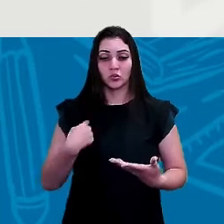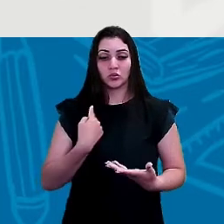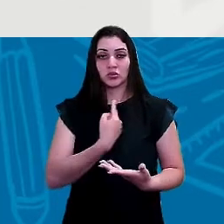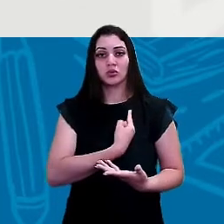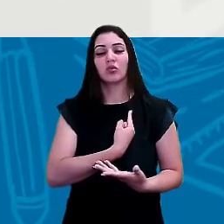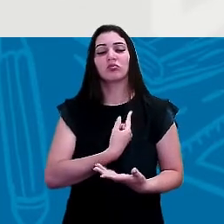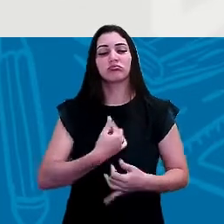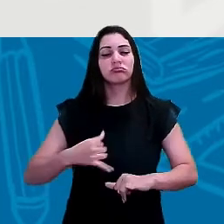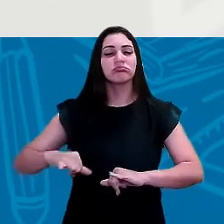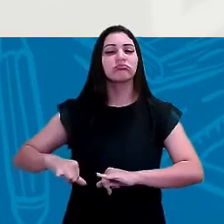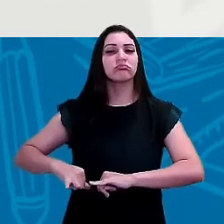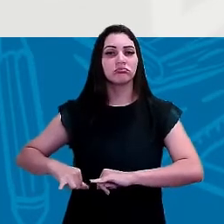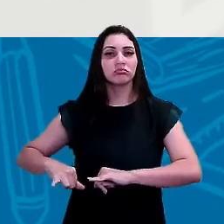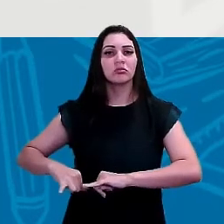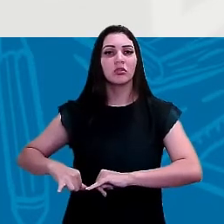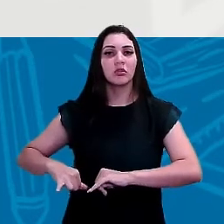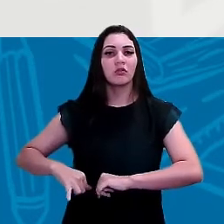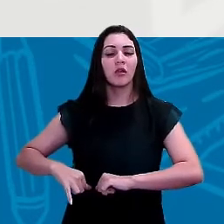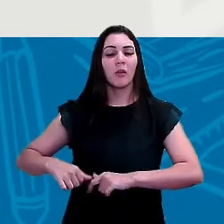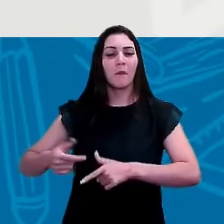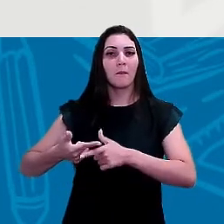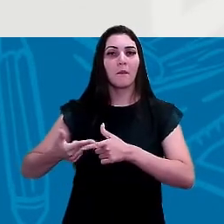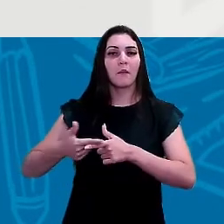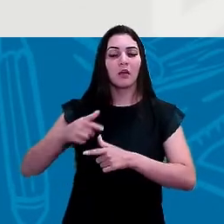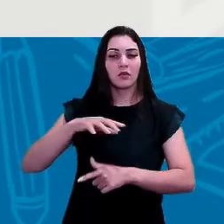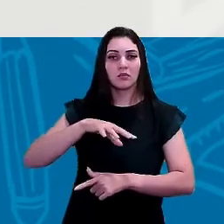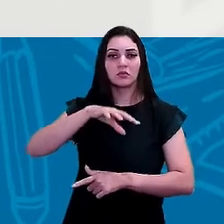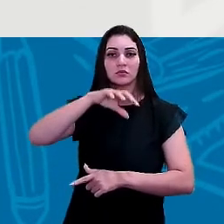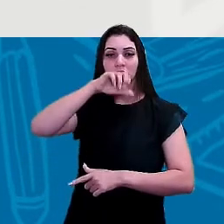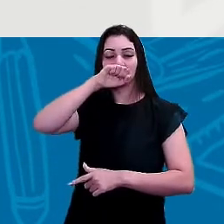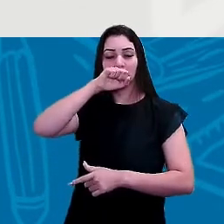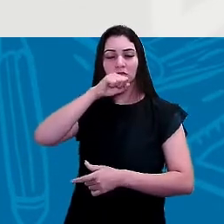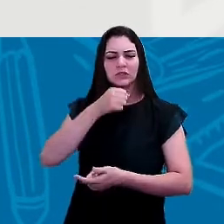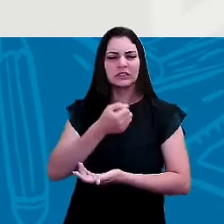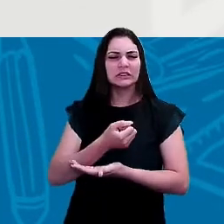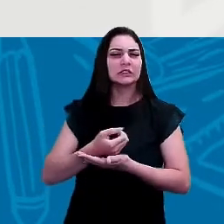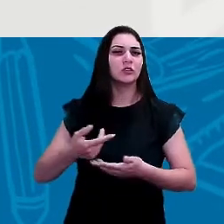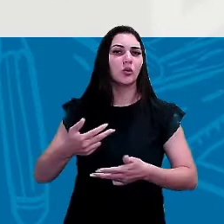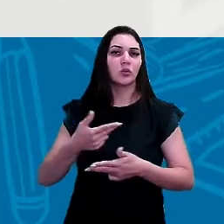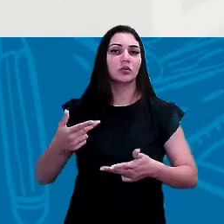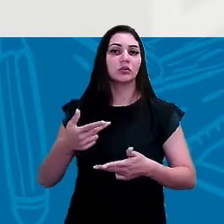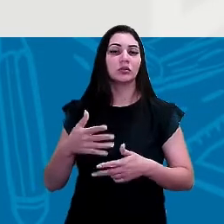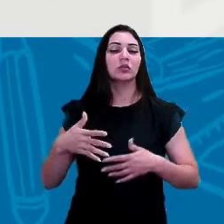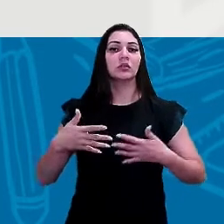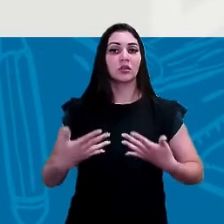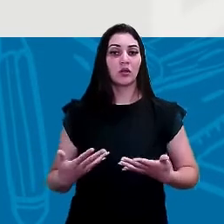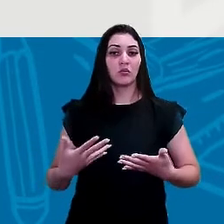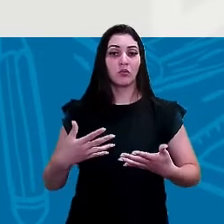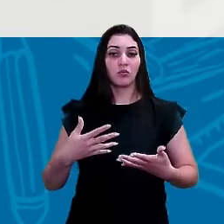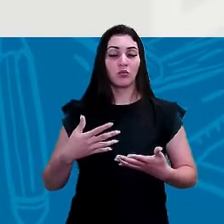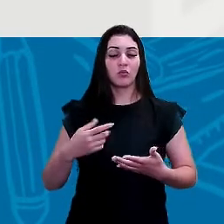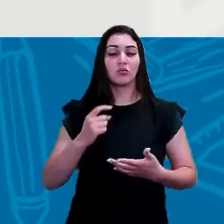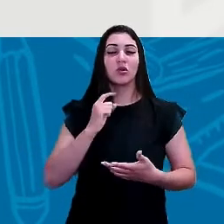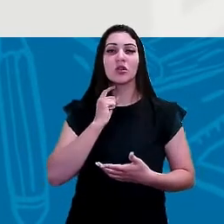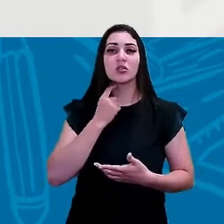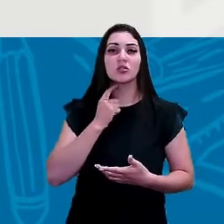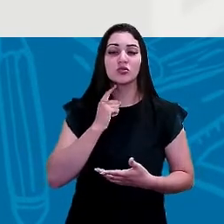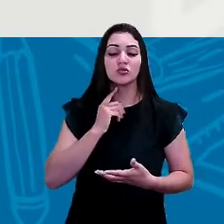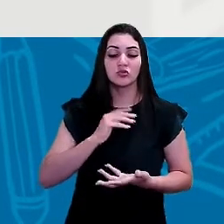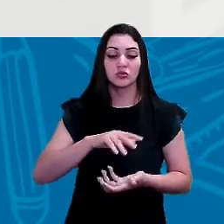sofrendo bastante, né, com problemas respiratórios, entre outras coisas. Então, a poluição atmosférica é um dos